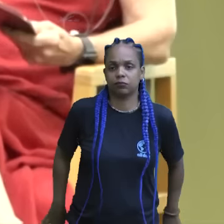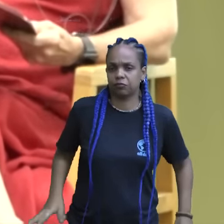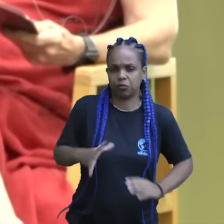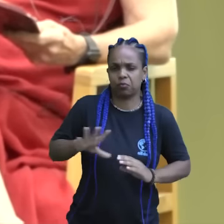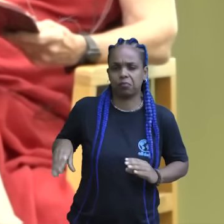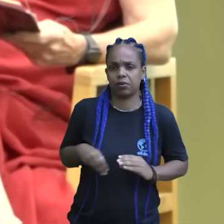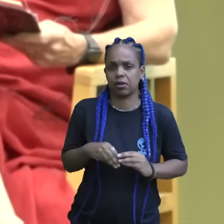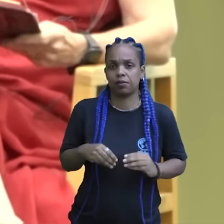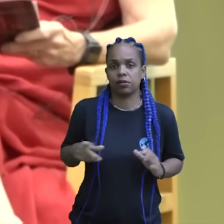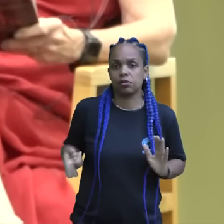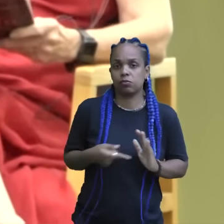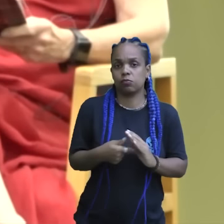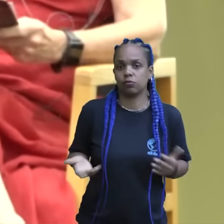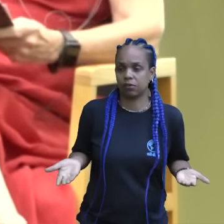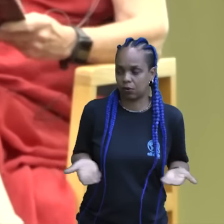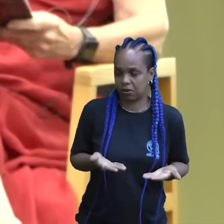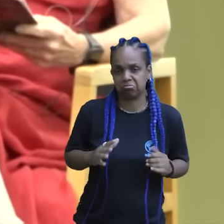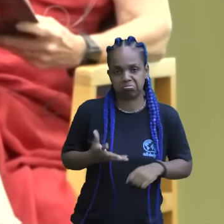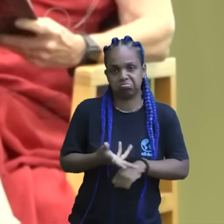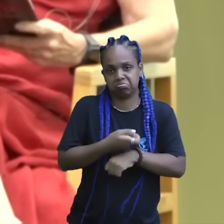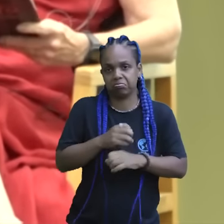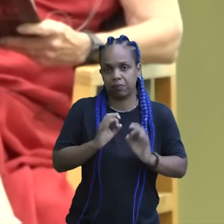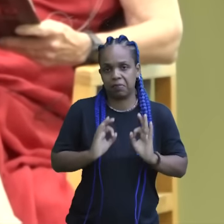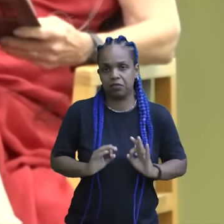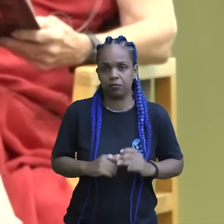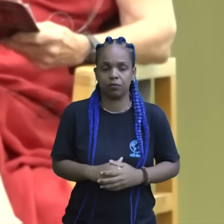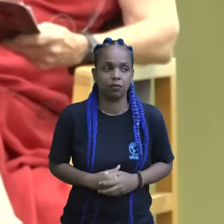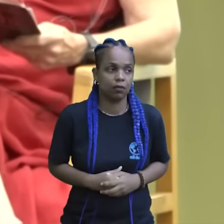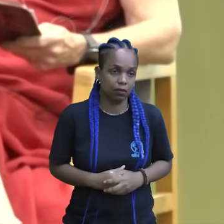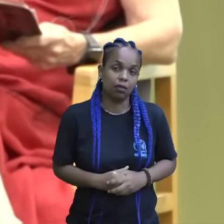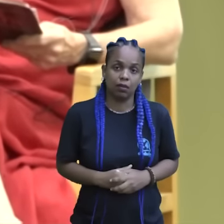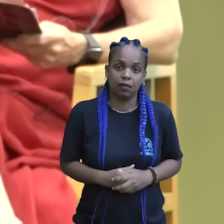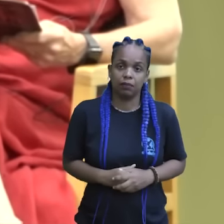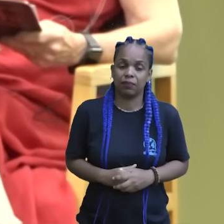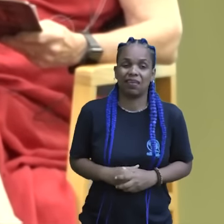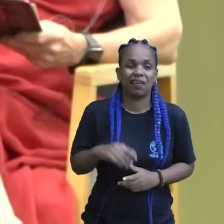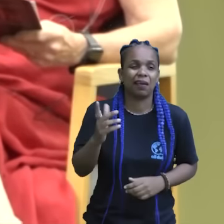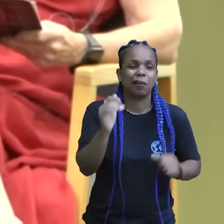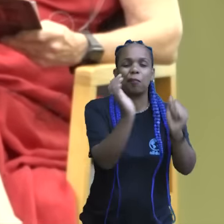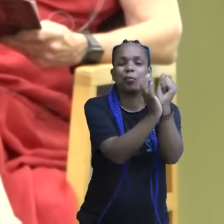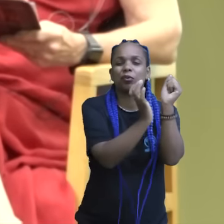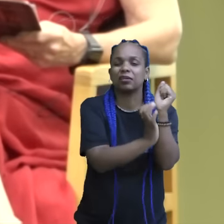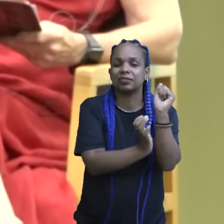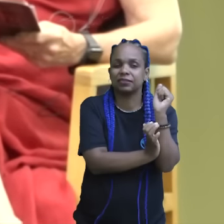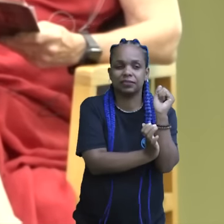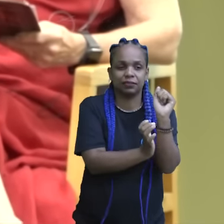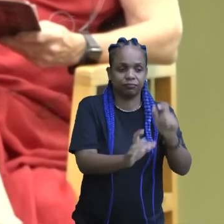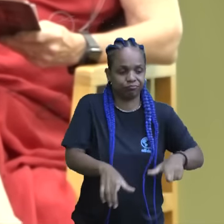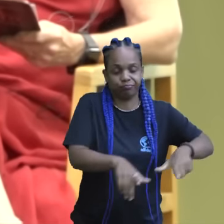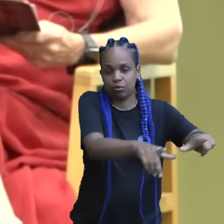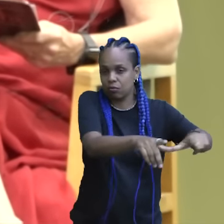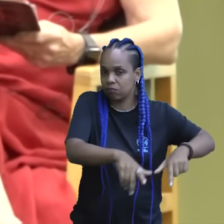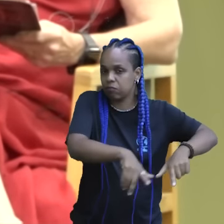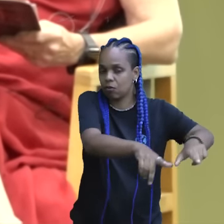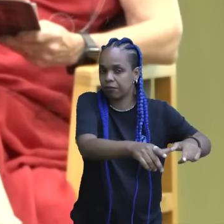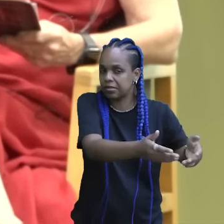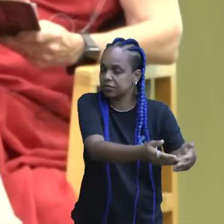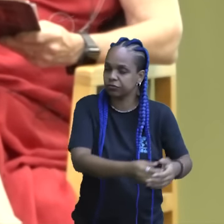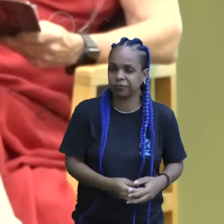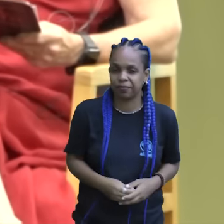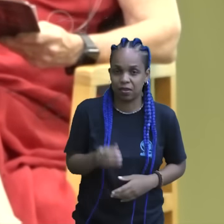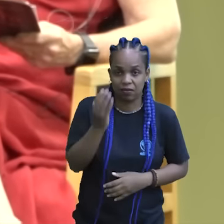para despachar isso, né? E veja que coisa interessante, que é uma coisa que ele faz muito. Cili, o doutor